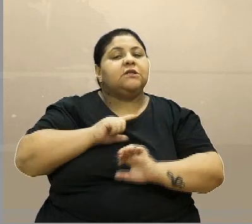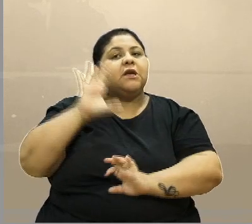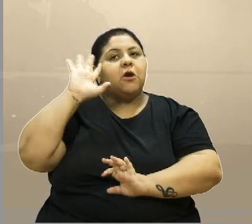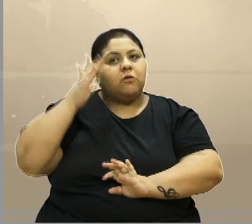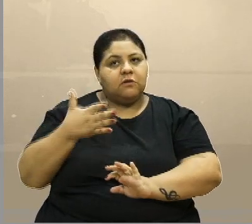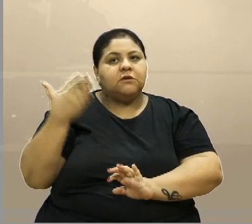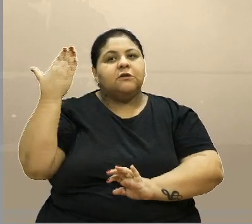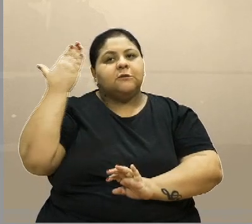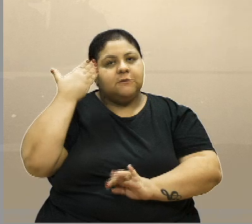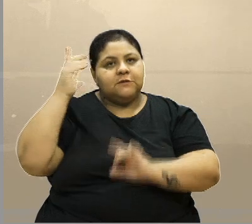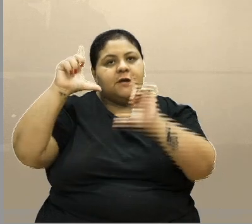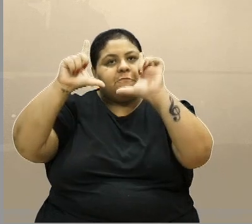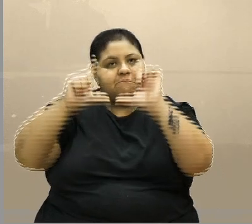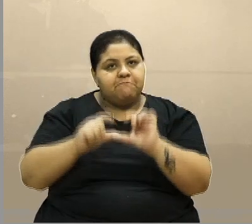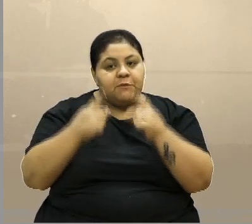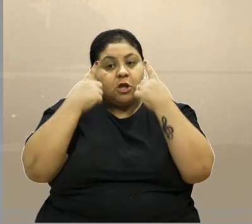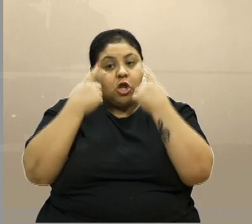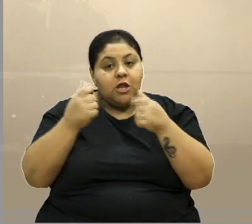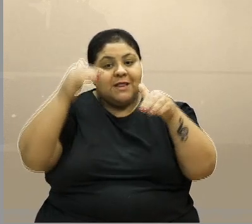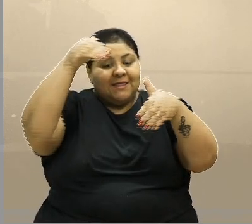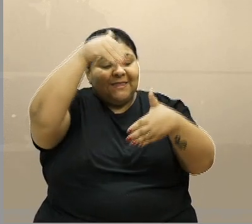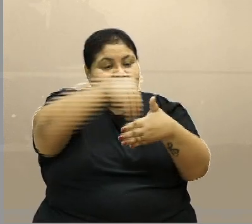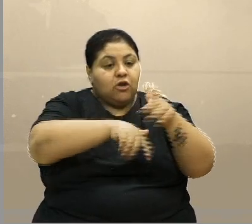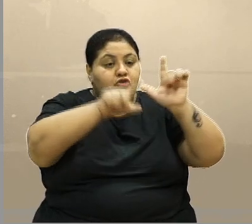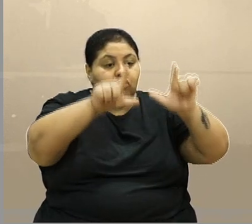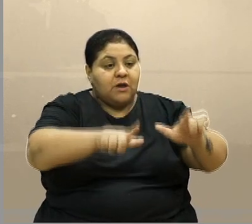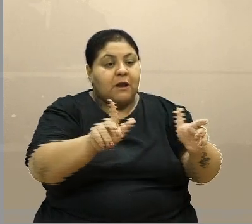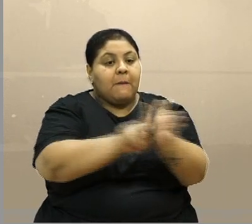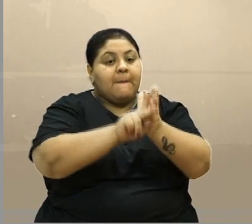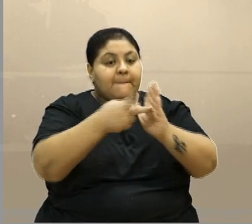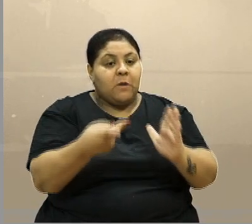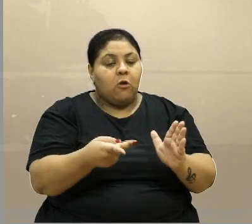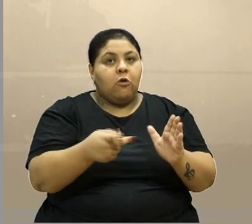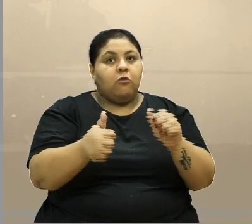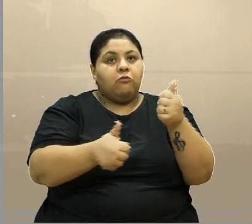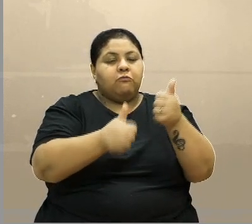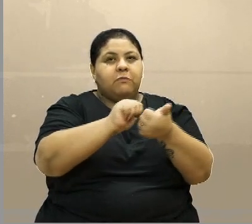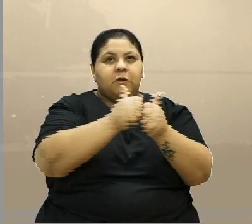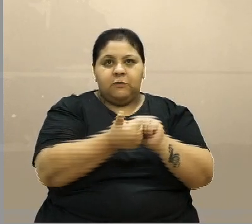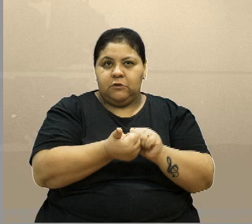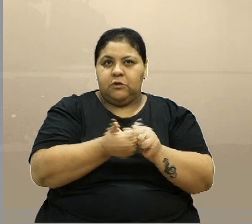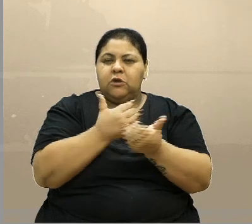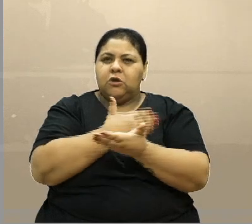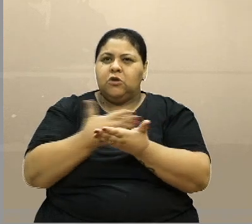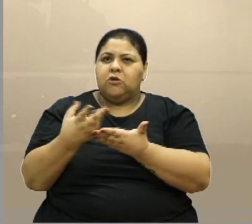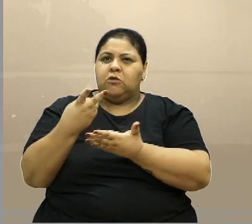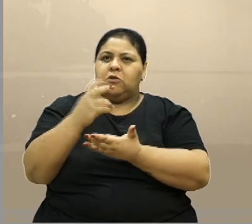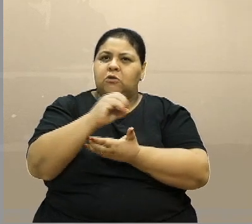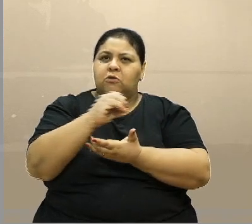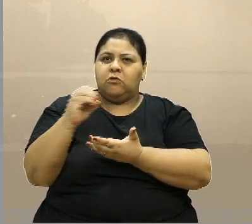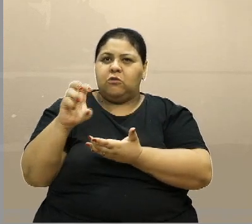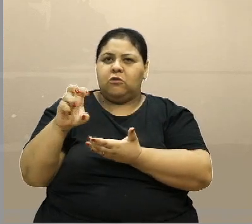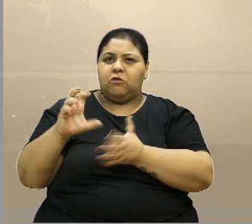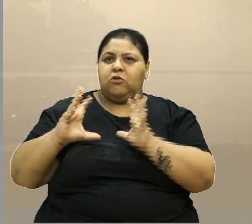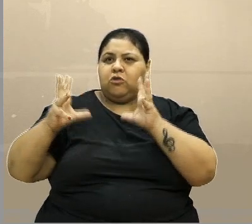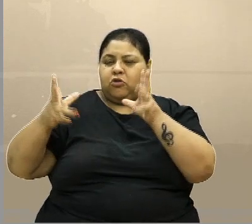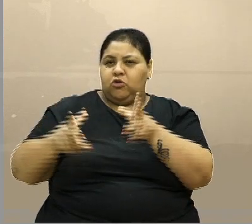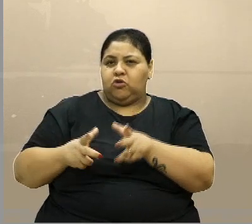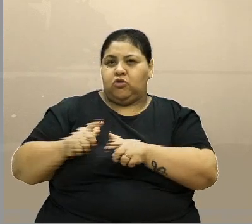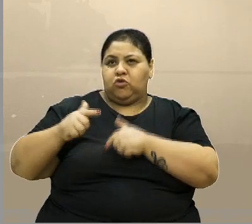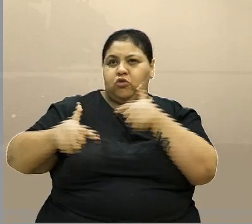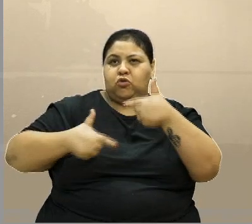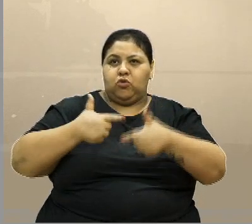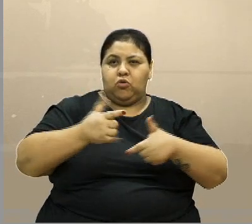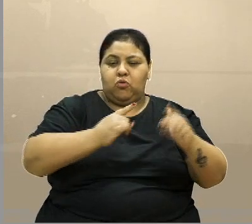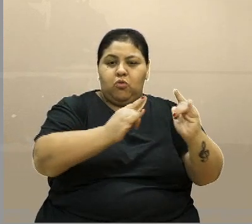sabe o quanto diminuiu a violência nos estádios de Caxias. Começou isso lá em 2005, um trabalho feito com todas as entidades